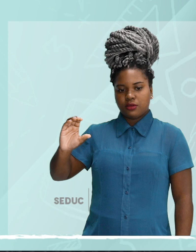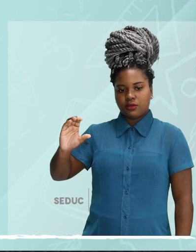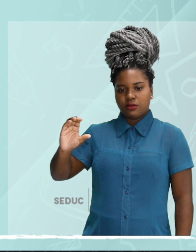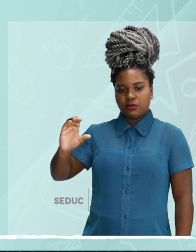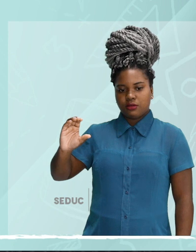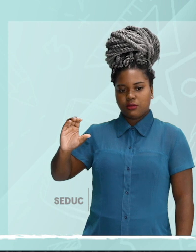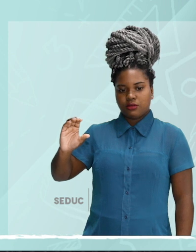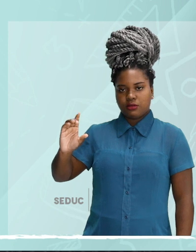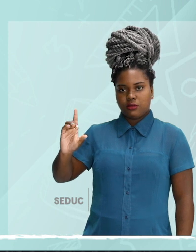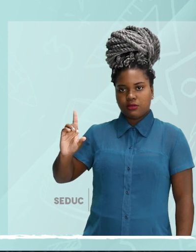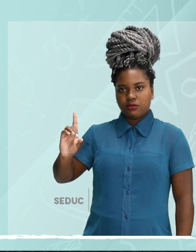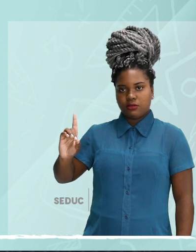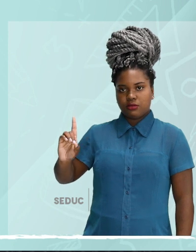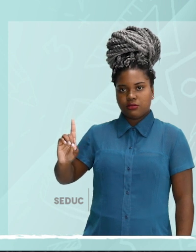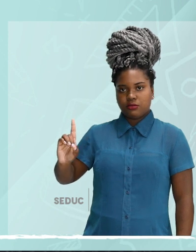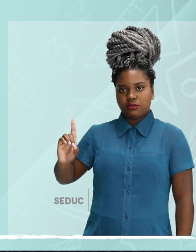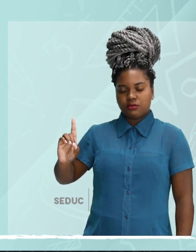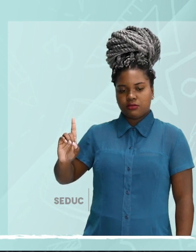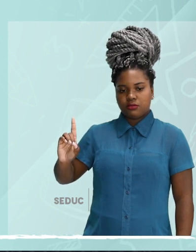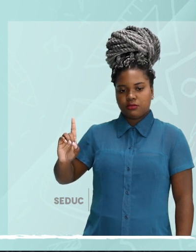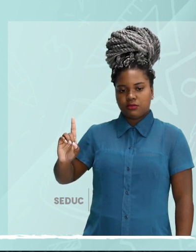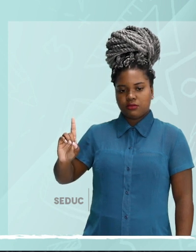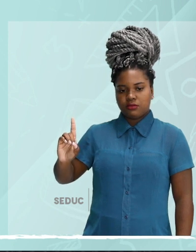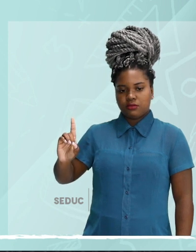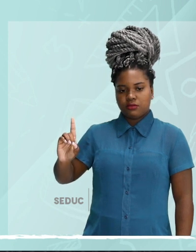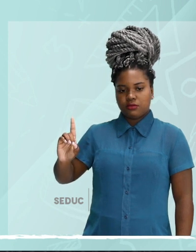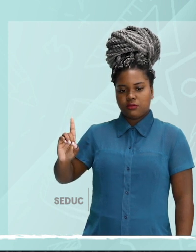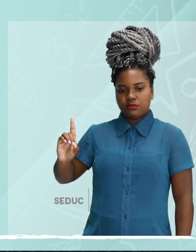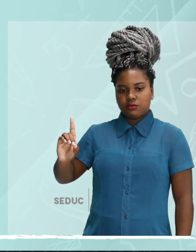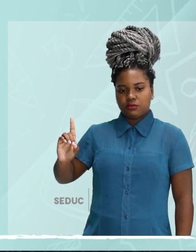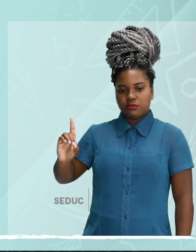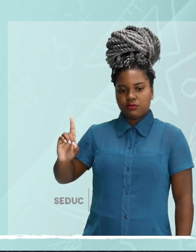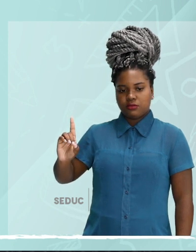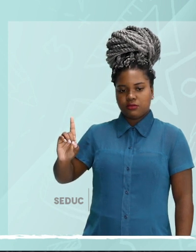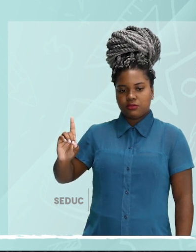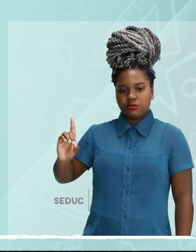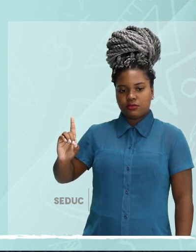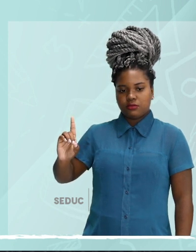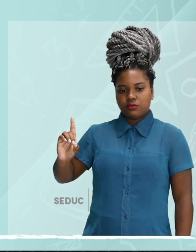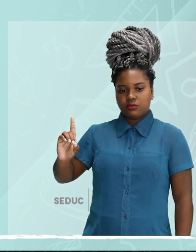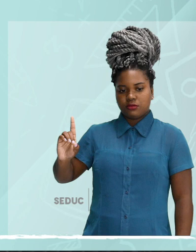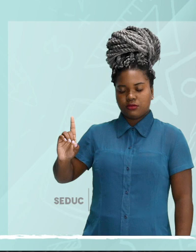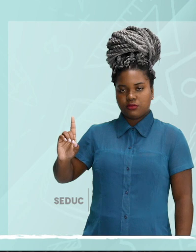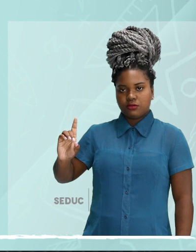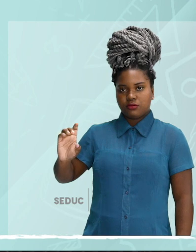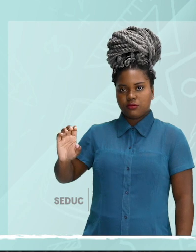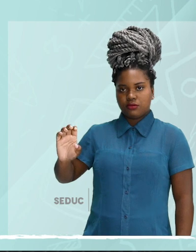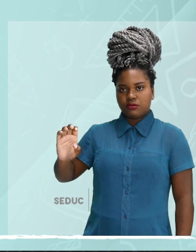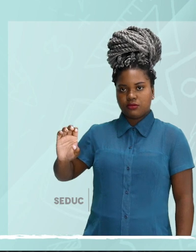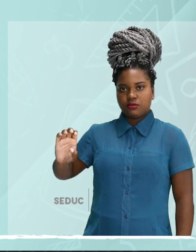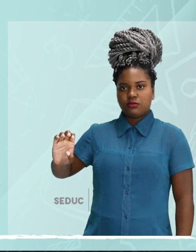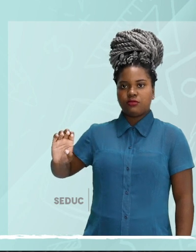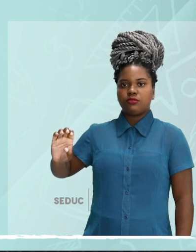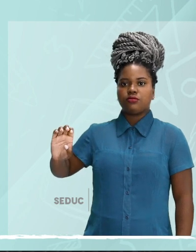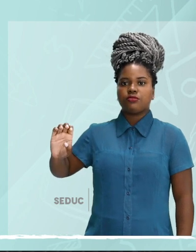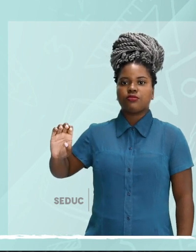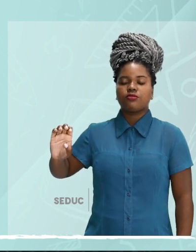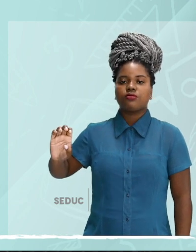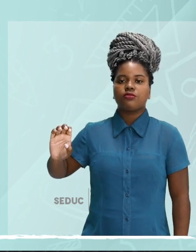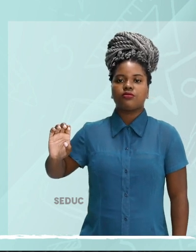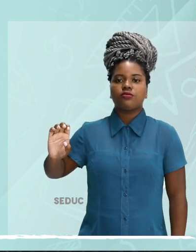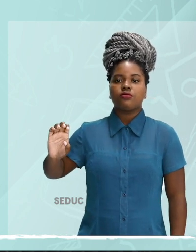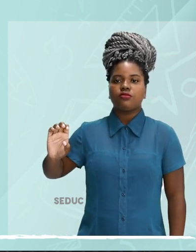constante só em módulo, letra D tem sentido apontado para o centro da trajetória e letra